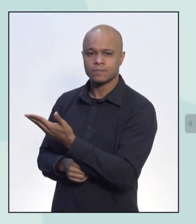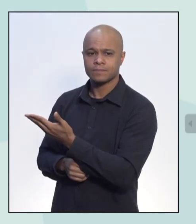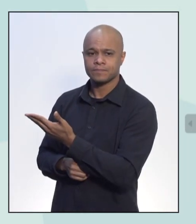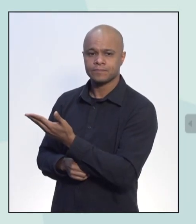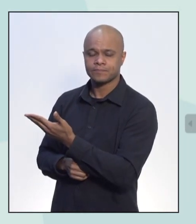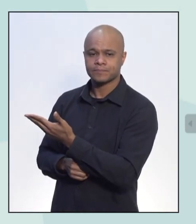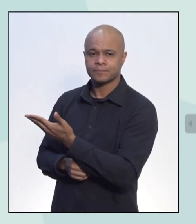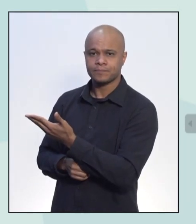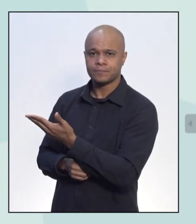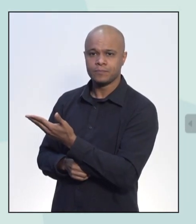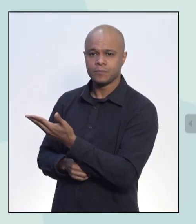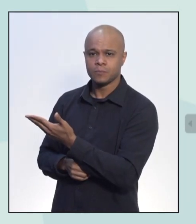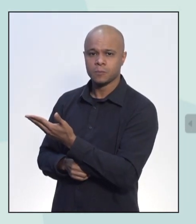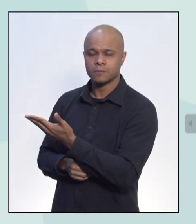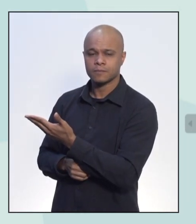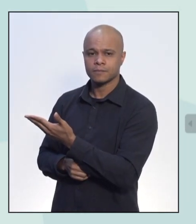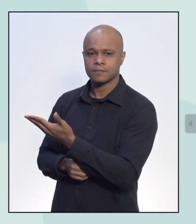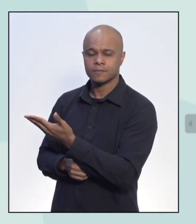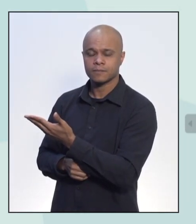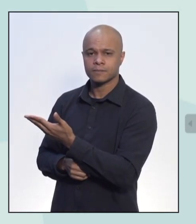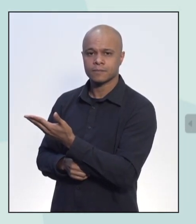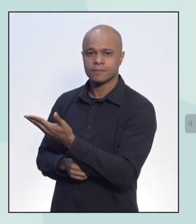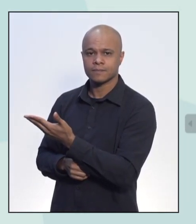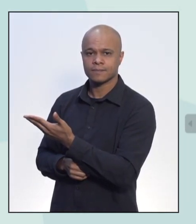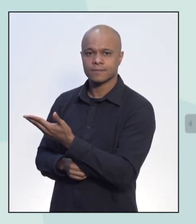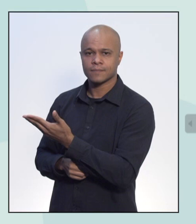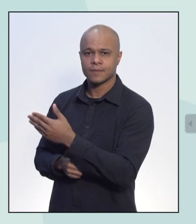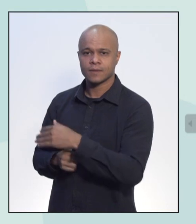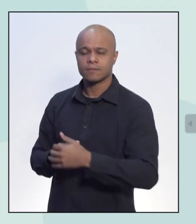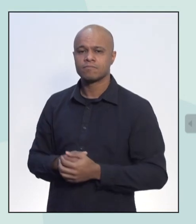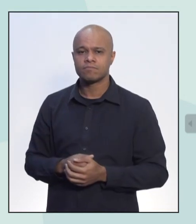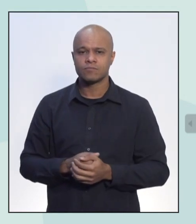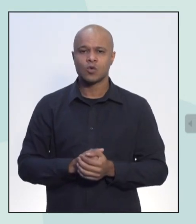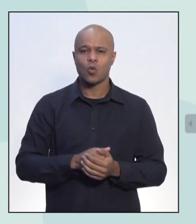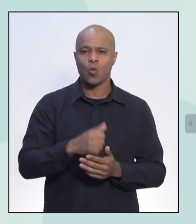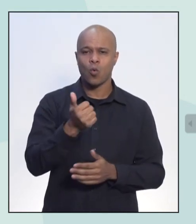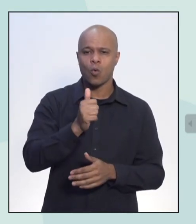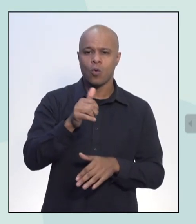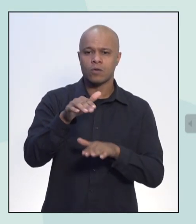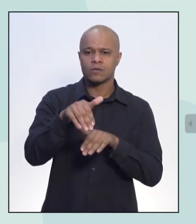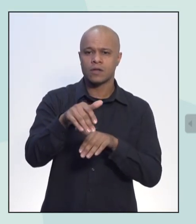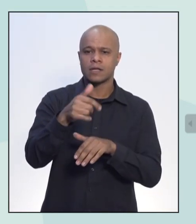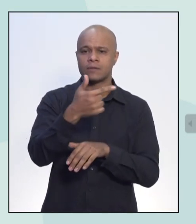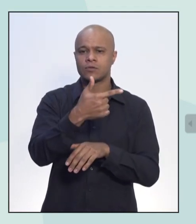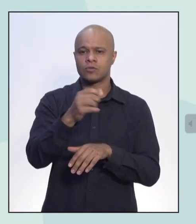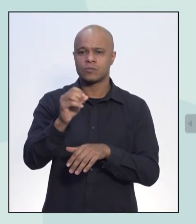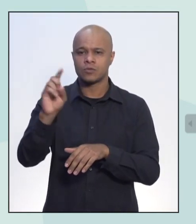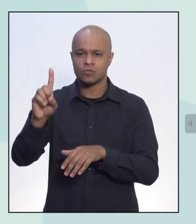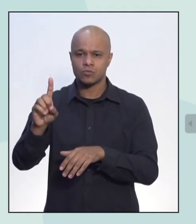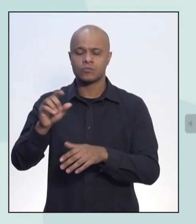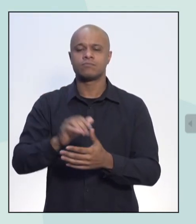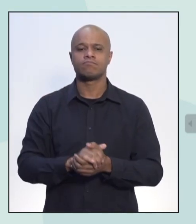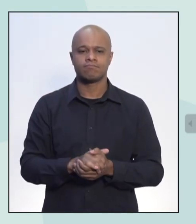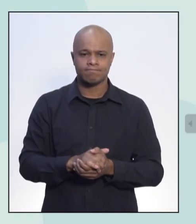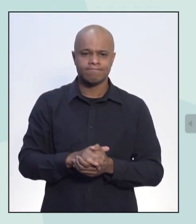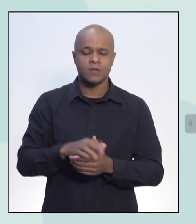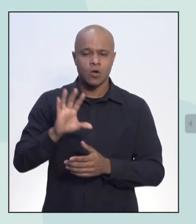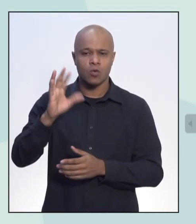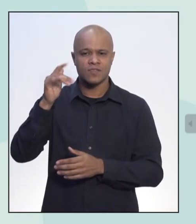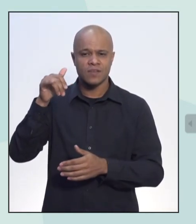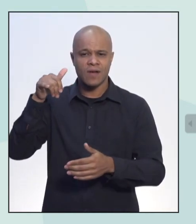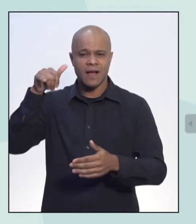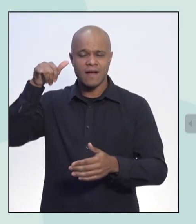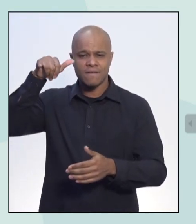ver a imagem aí do vários processos aí de destruição aí desse ataque